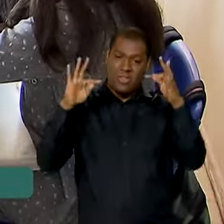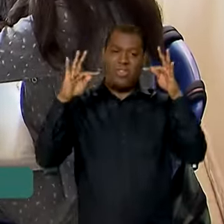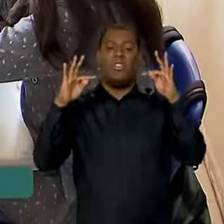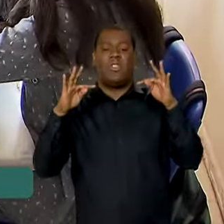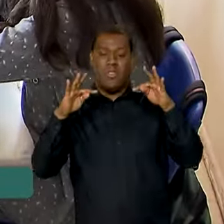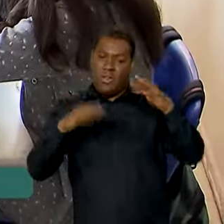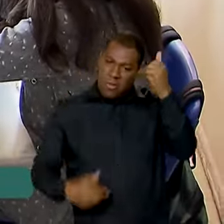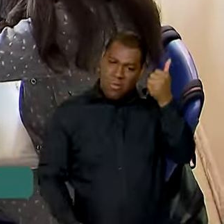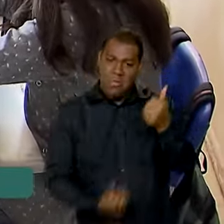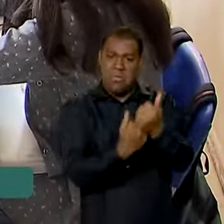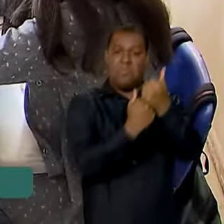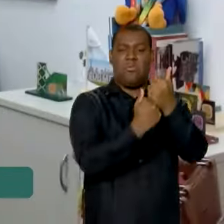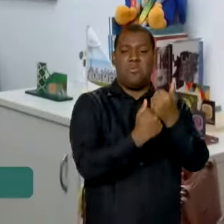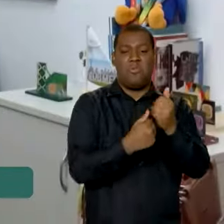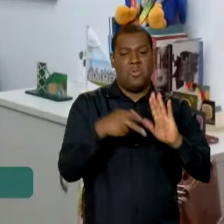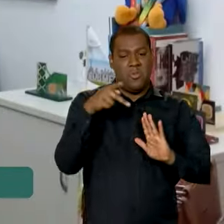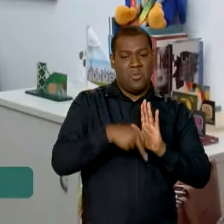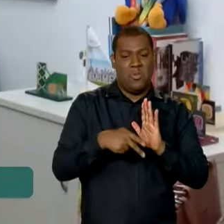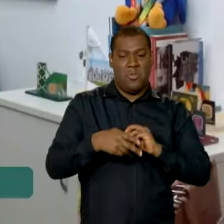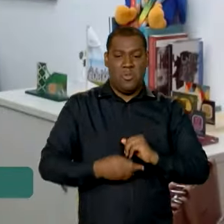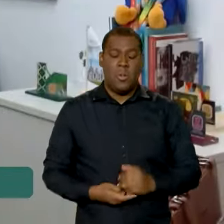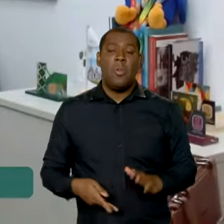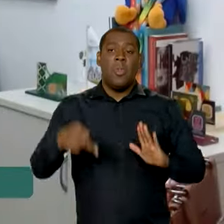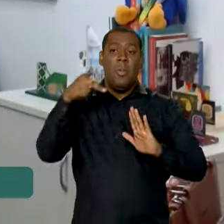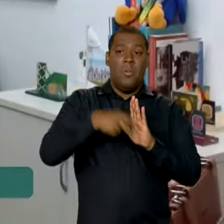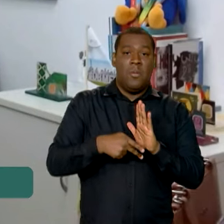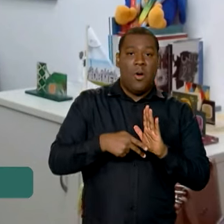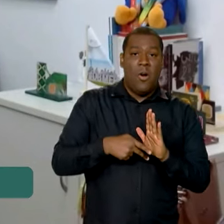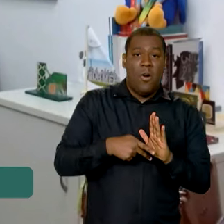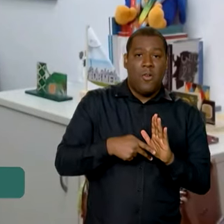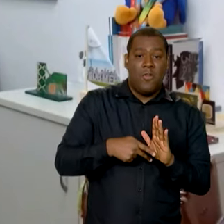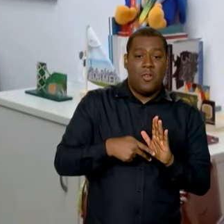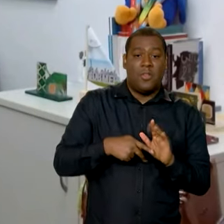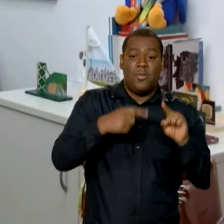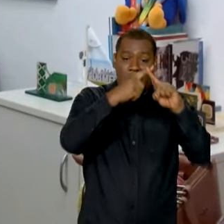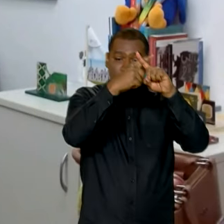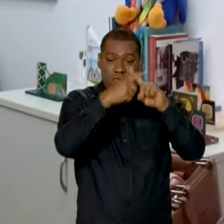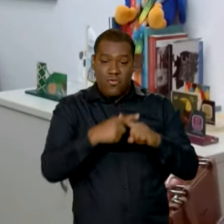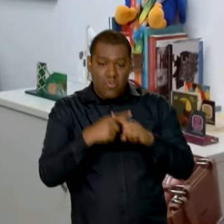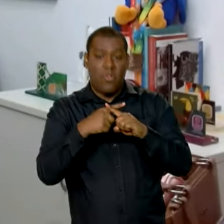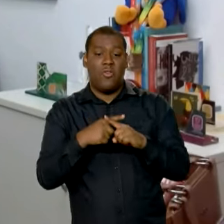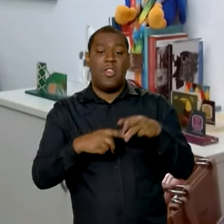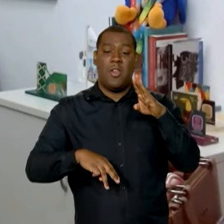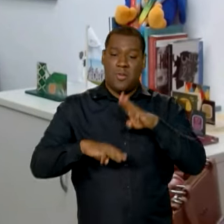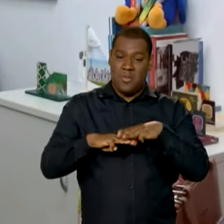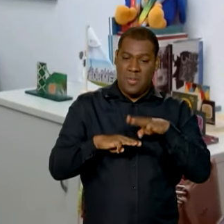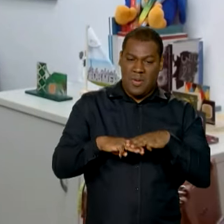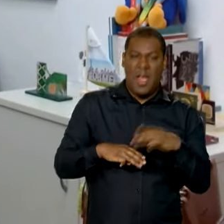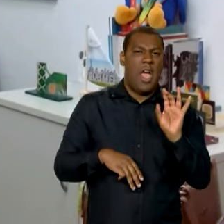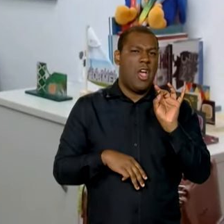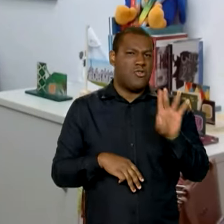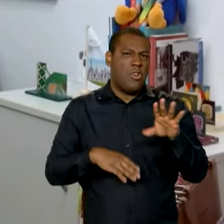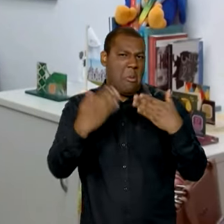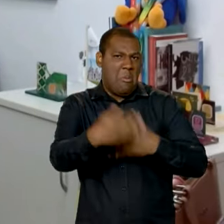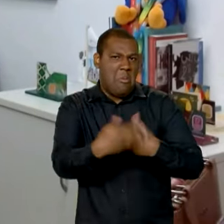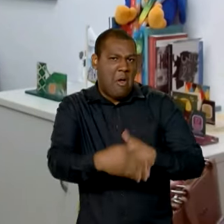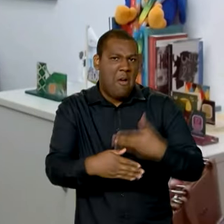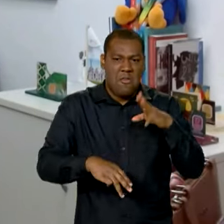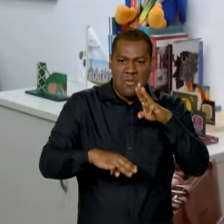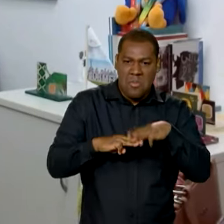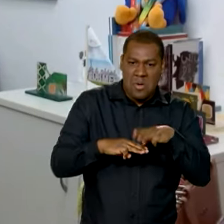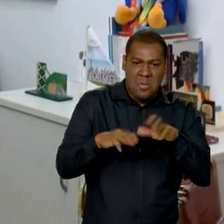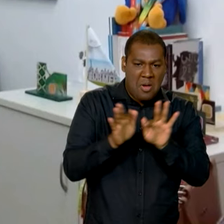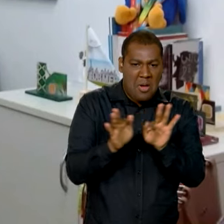Tecnologia e Inovação. A prova da Olimpíada, ela não é simplesmente uma prova de matemática para ele aprender